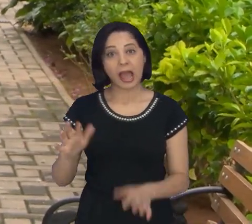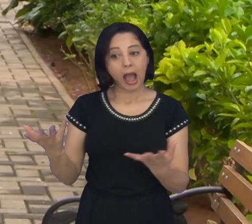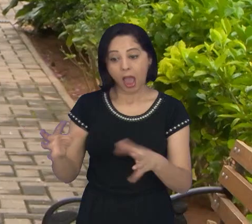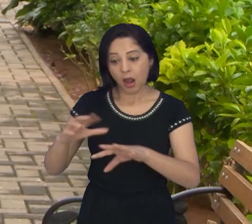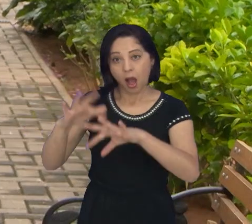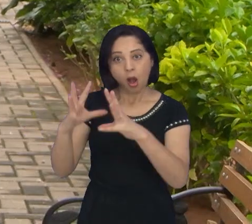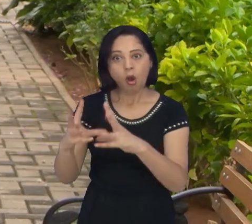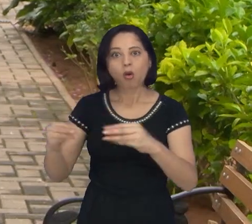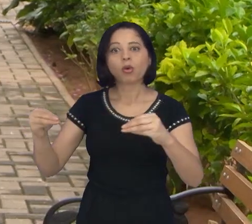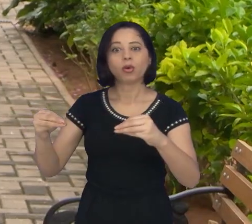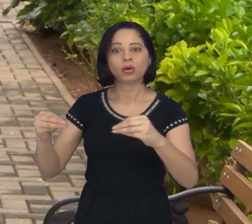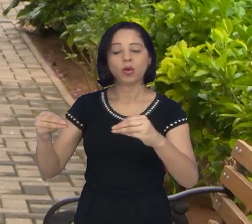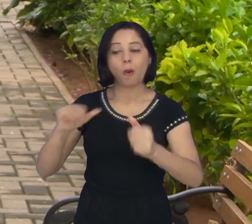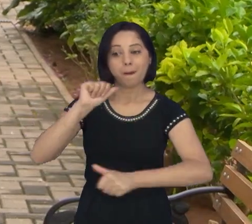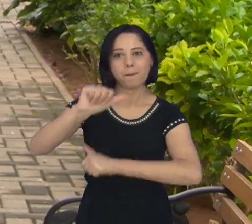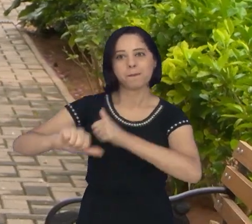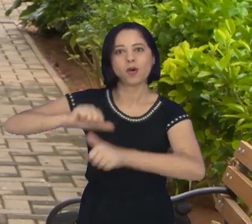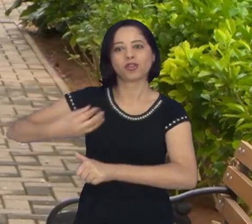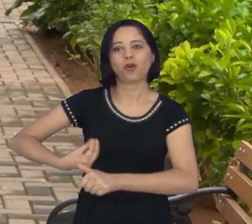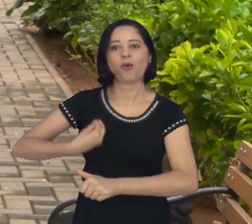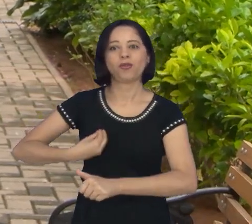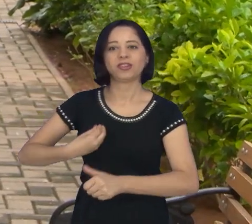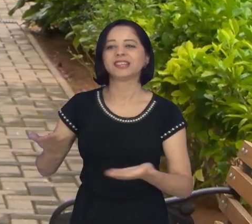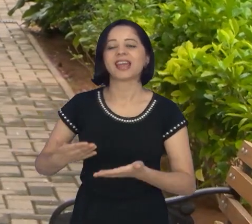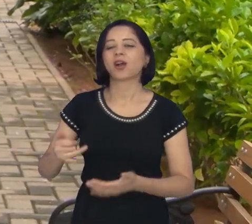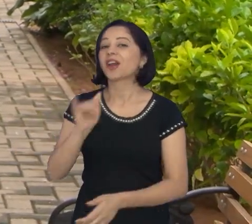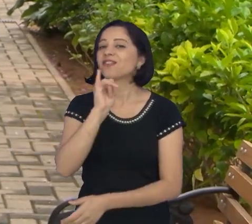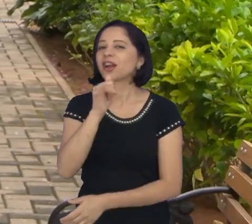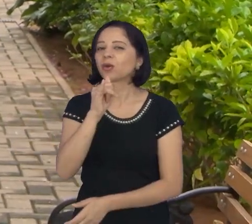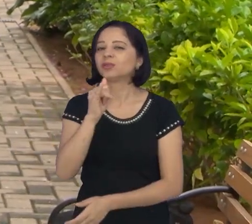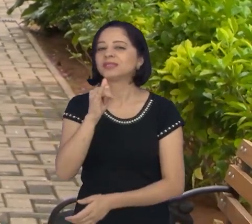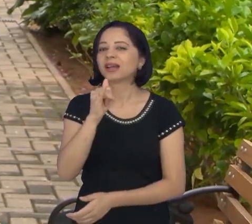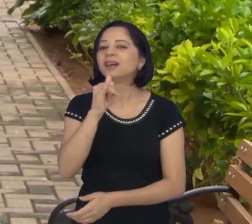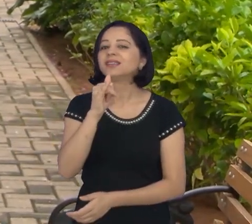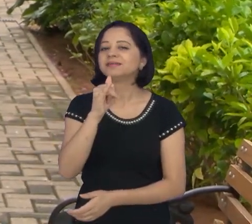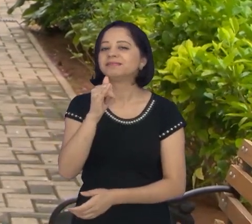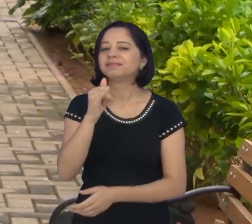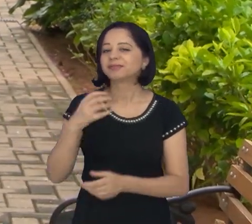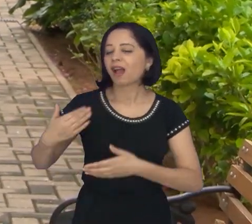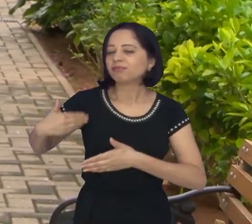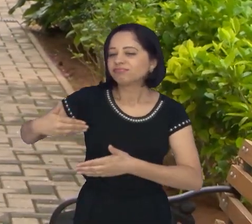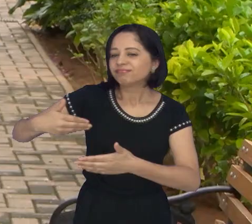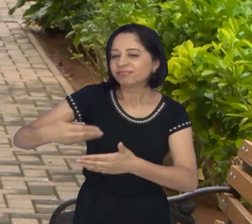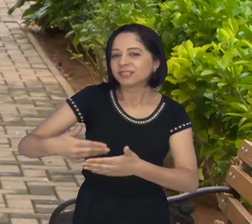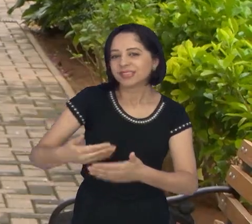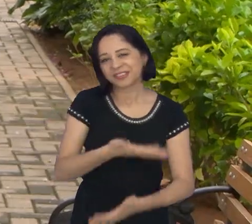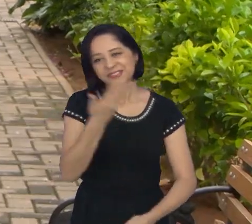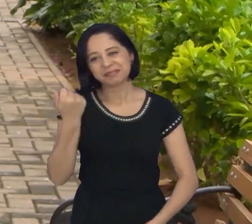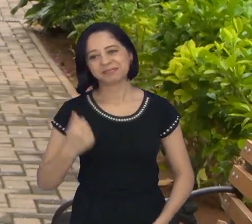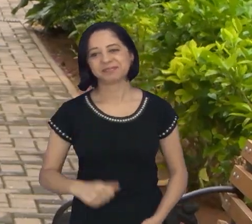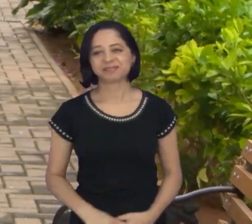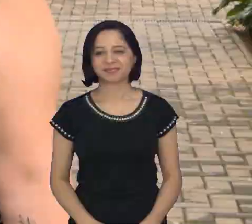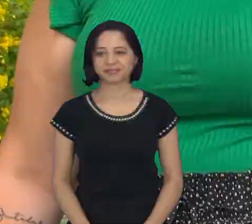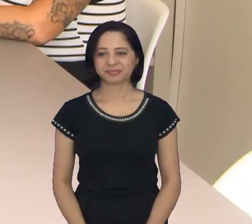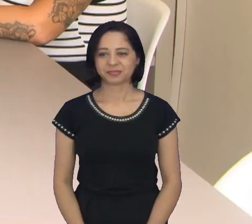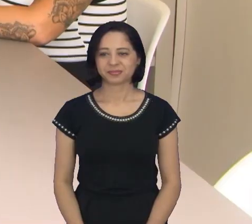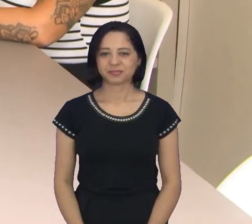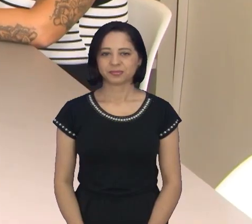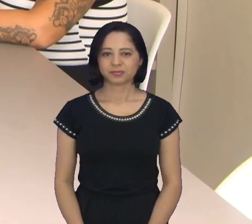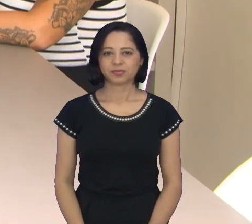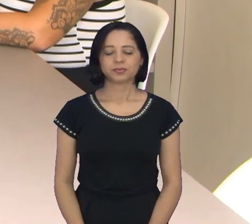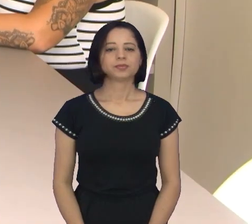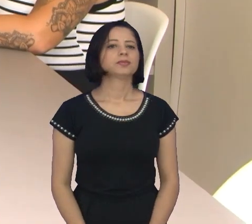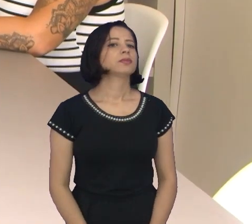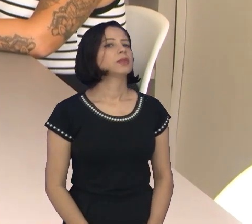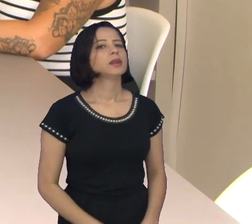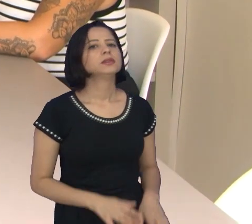mama, mudou o seu estilo de vida e vai compartilhar um pouquinho com a gente da sua trajetória. Vamos lá? Quando